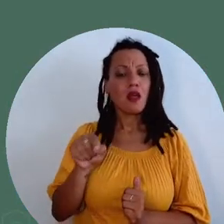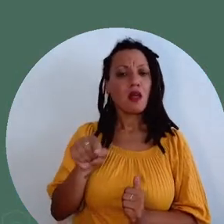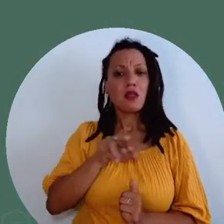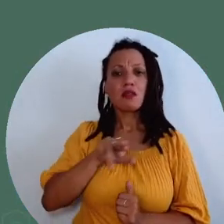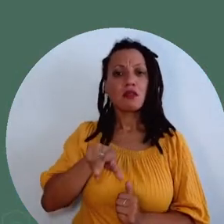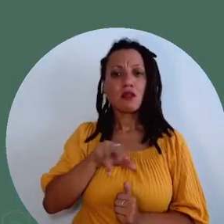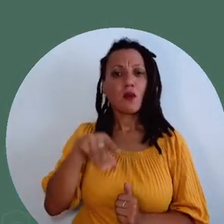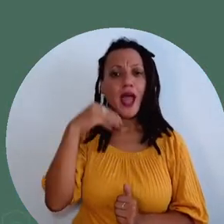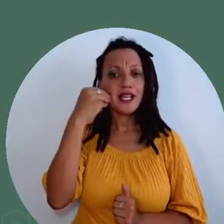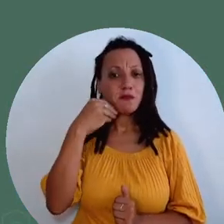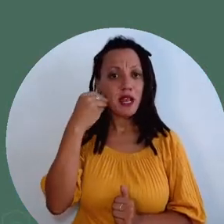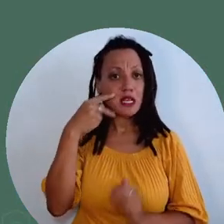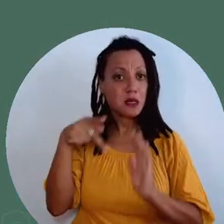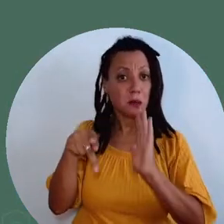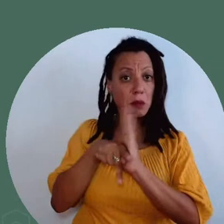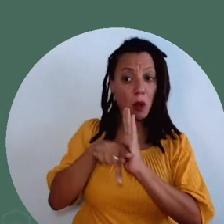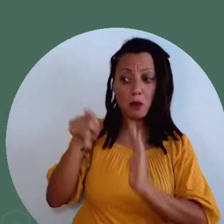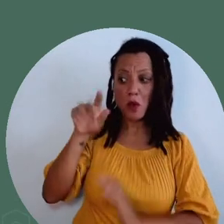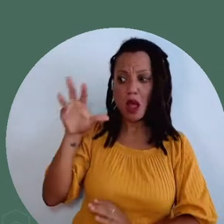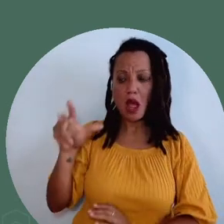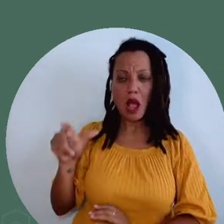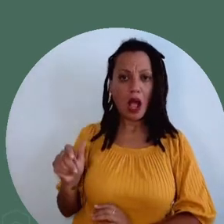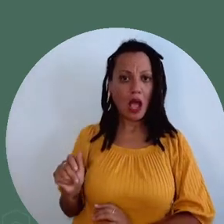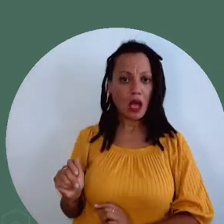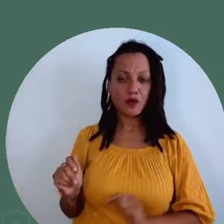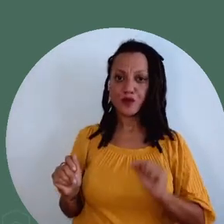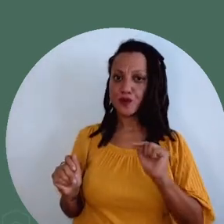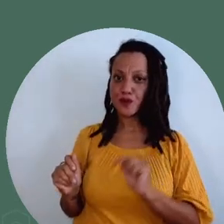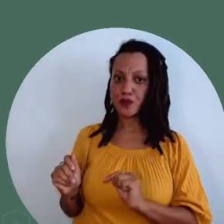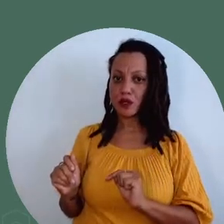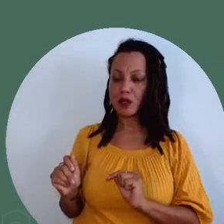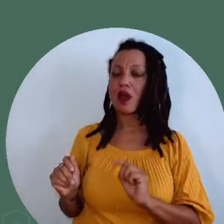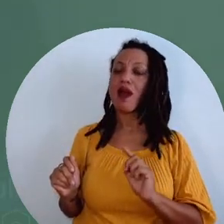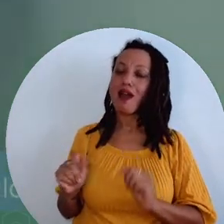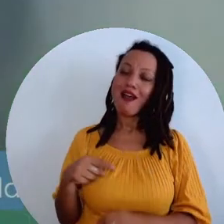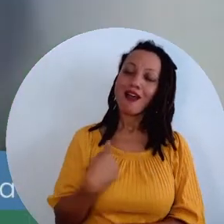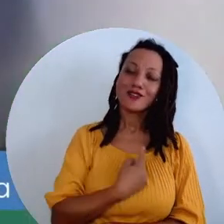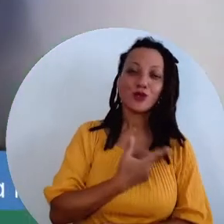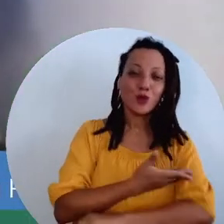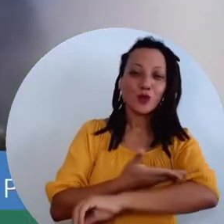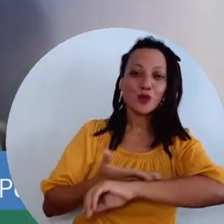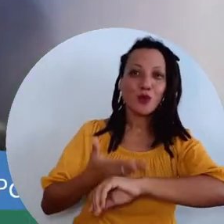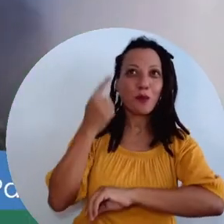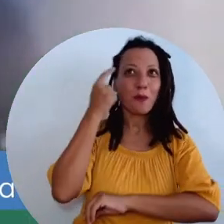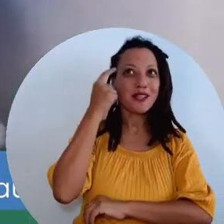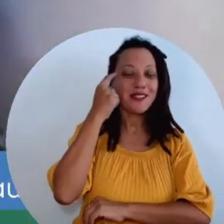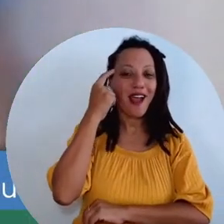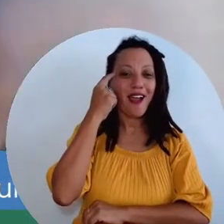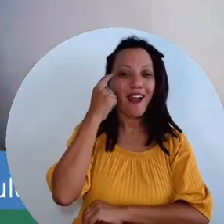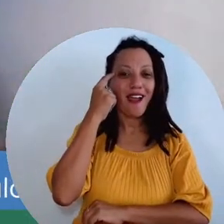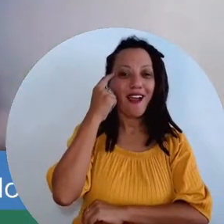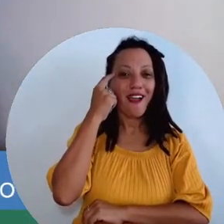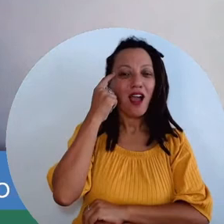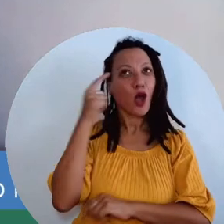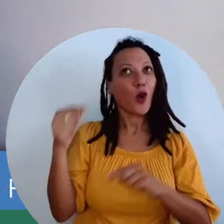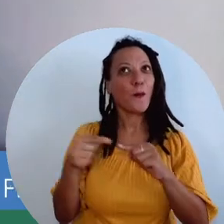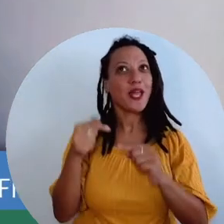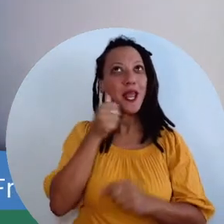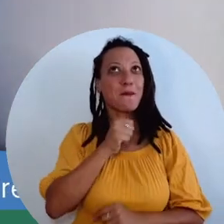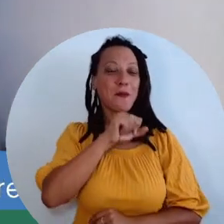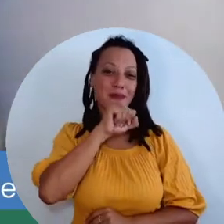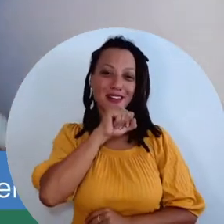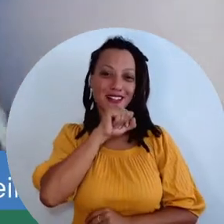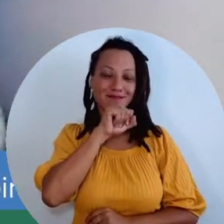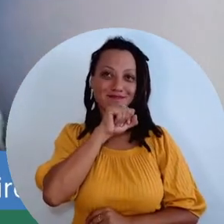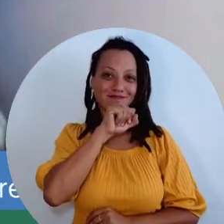experiência exclusiva de África, né? Como a gente sempre pensa, matriarcado está relacionado à